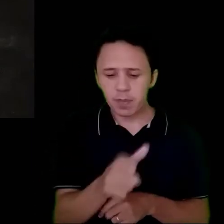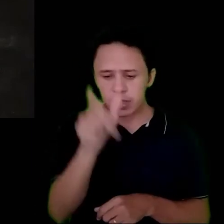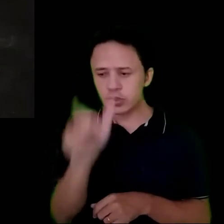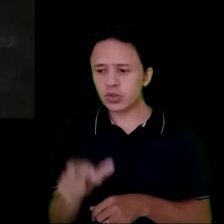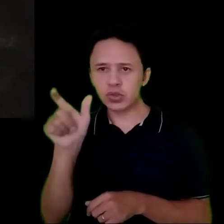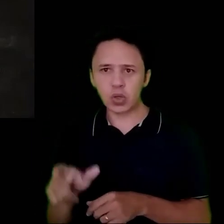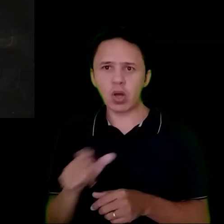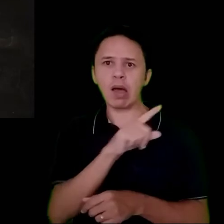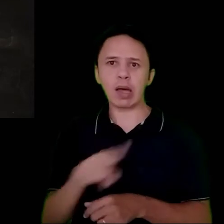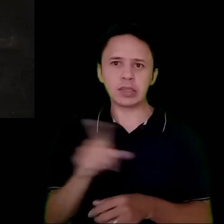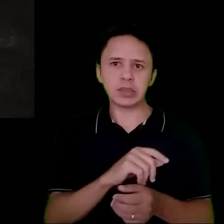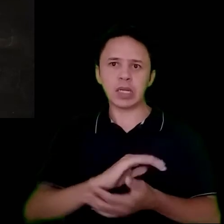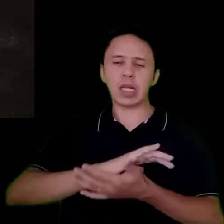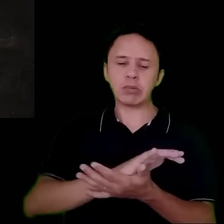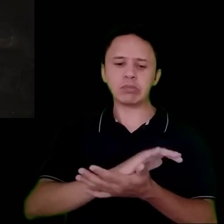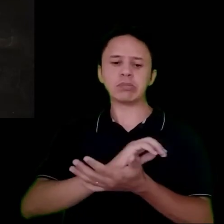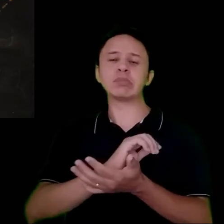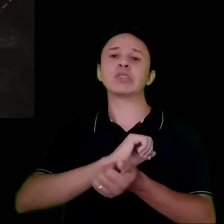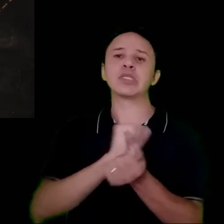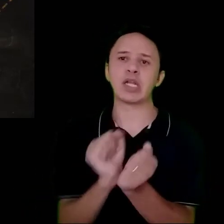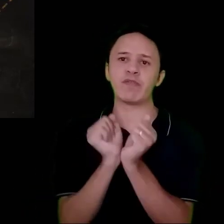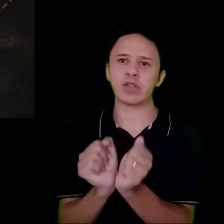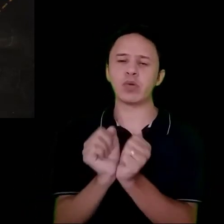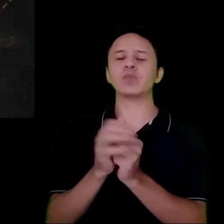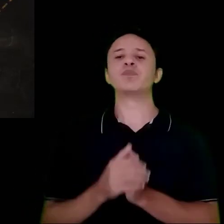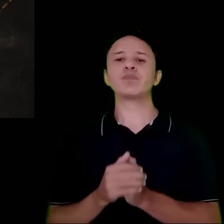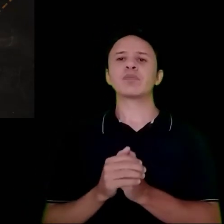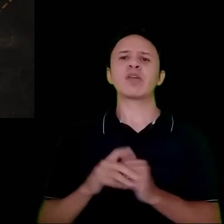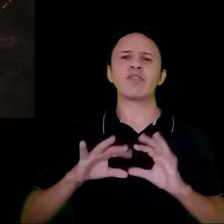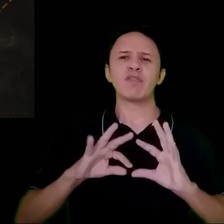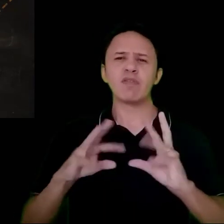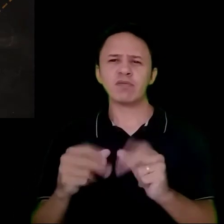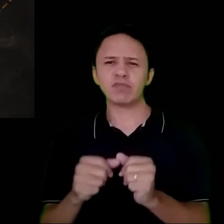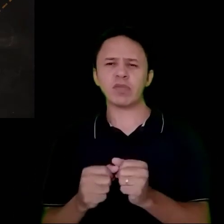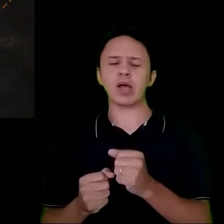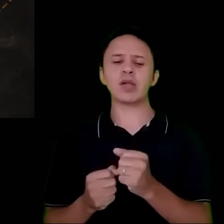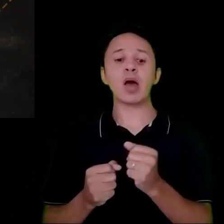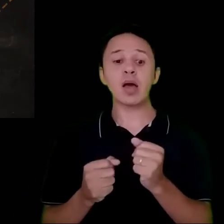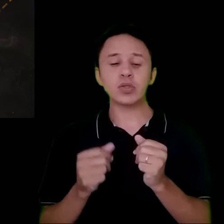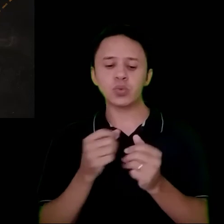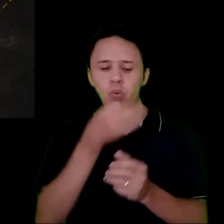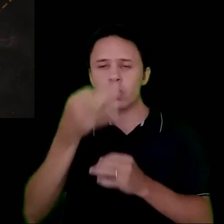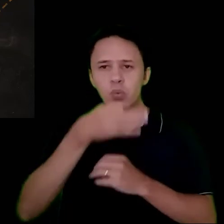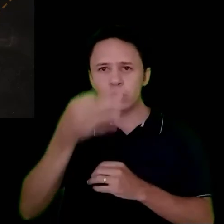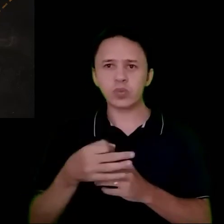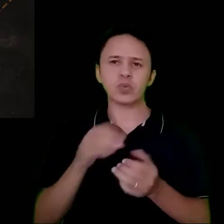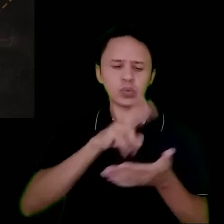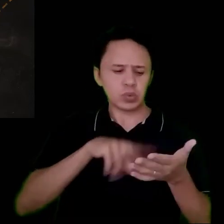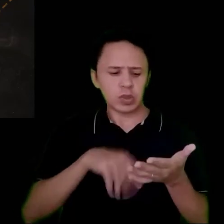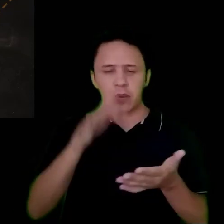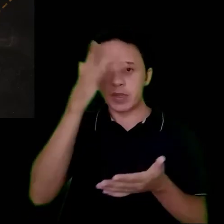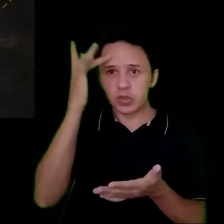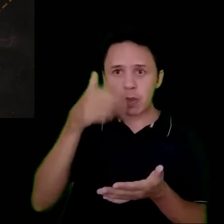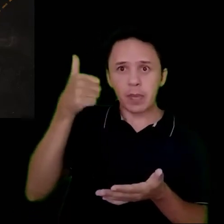negros e, como sempre, lembro que o vídeo é um breve resumo, um recorte, e as fontes e sugestões de leitura, como o único relato escrito em